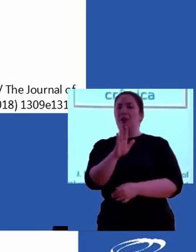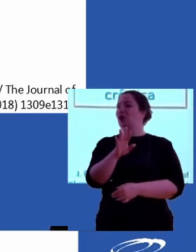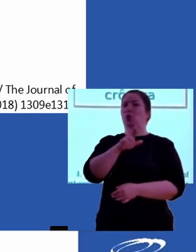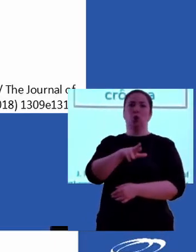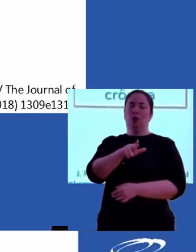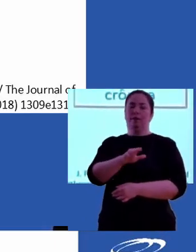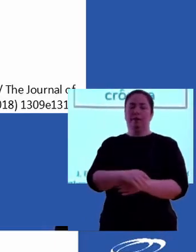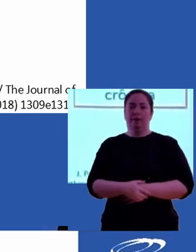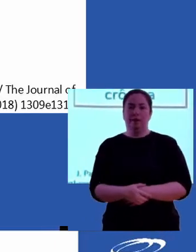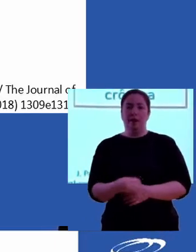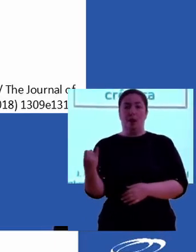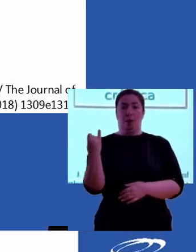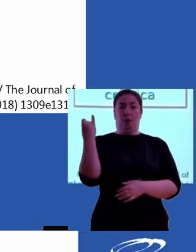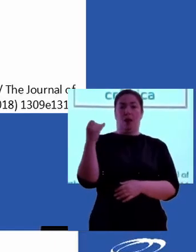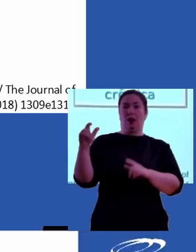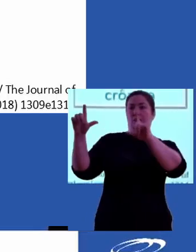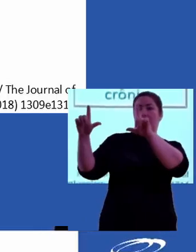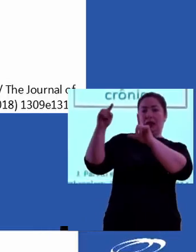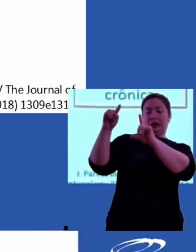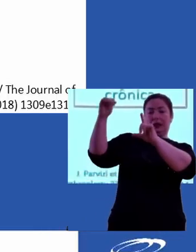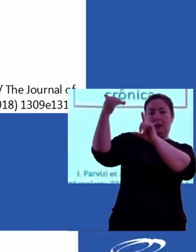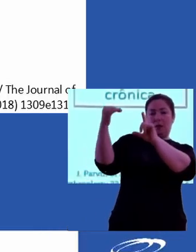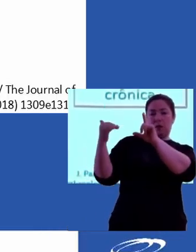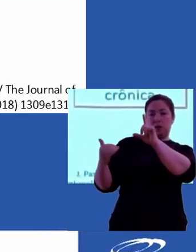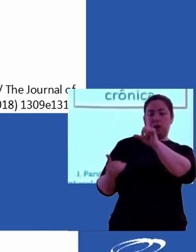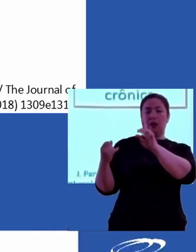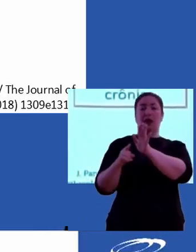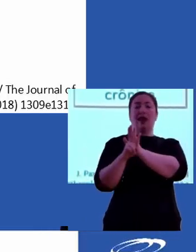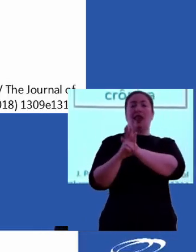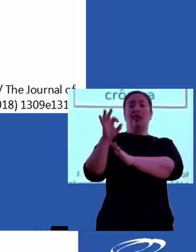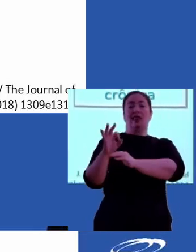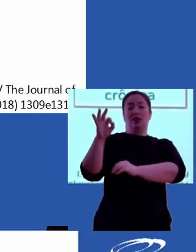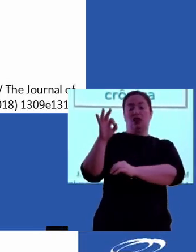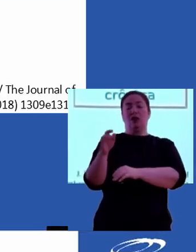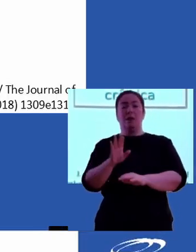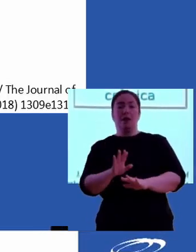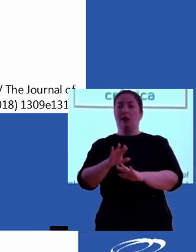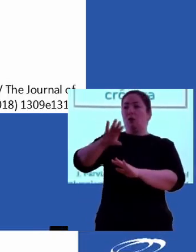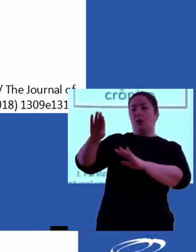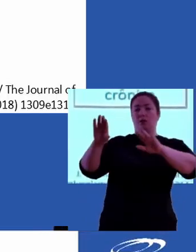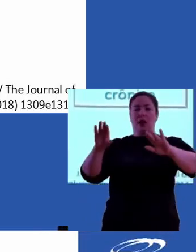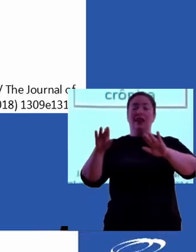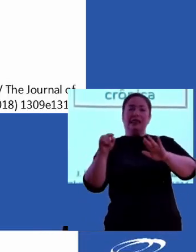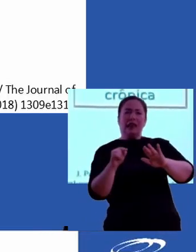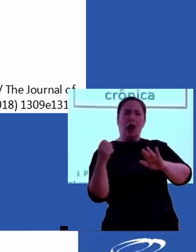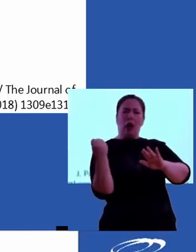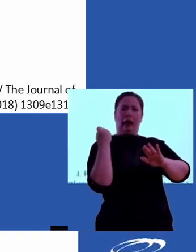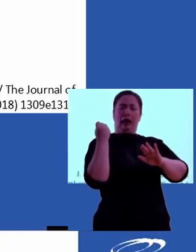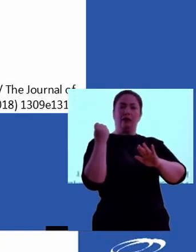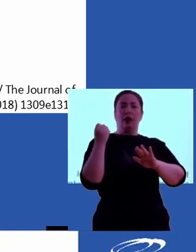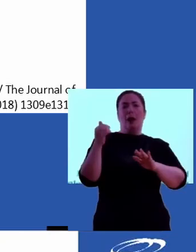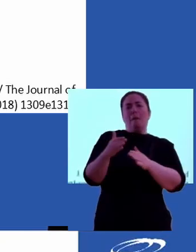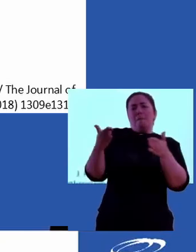diferenças importantes, né? Essa tabela ela divide entre diagnóstico pré-operatório e intraoperatório e não divide entre aguda e crônica, porque esse